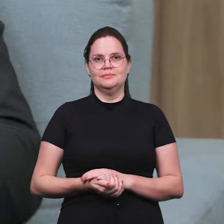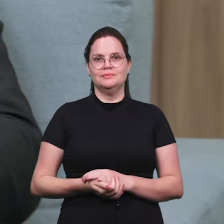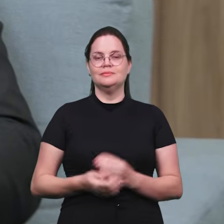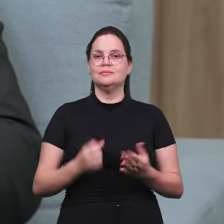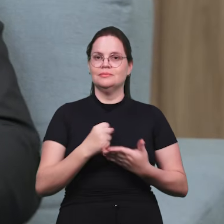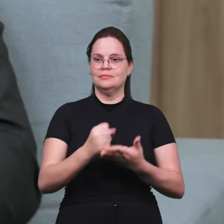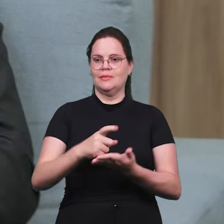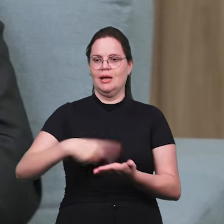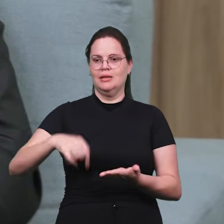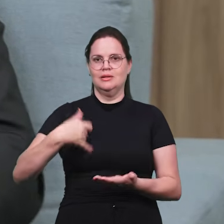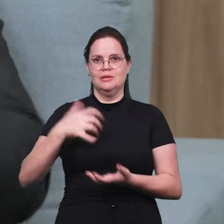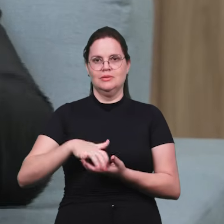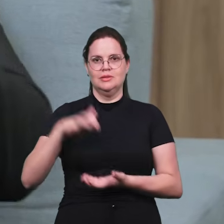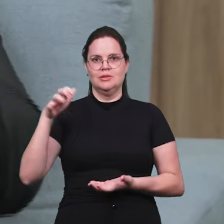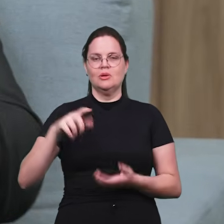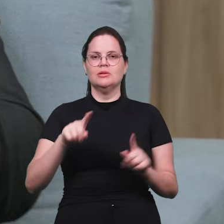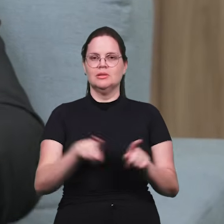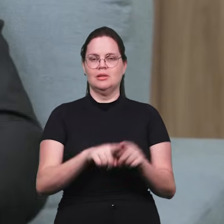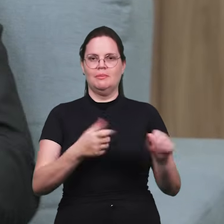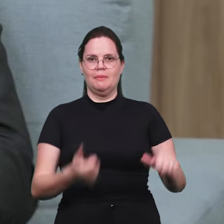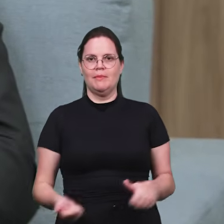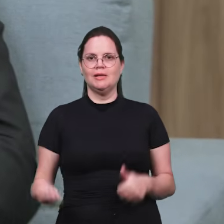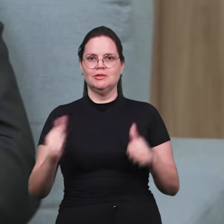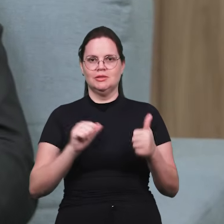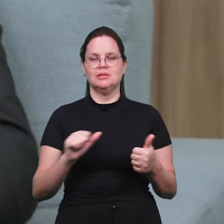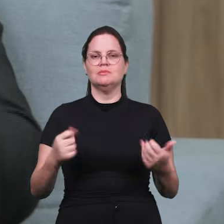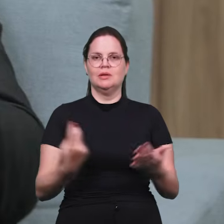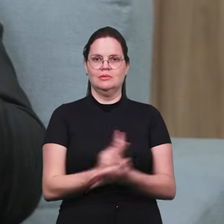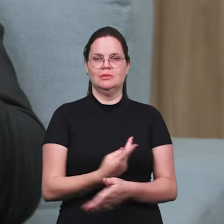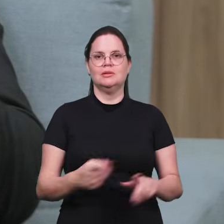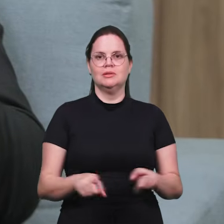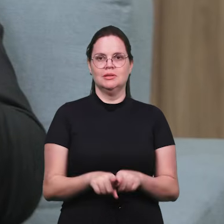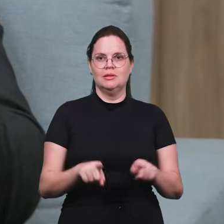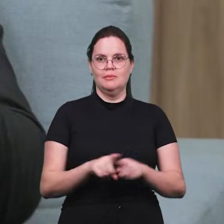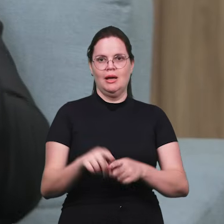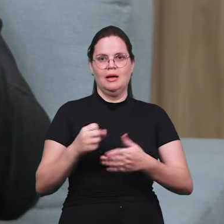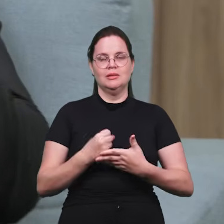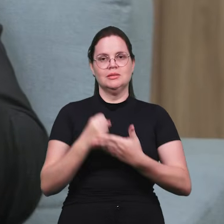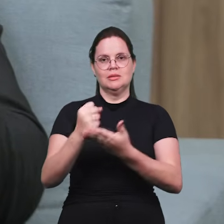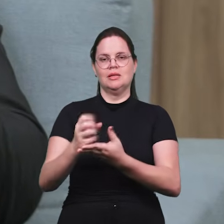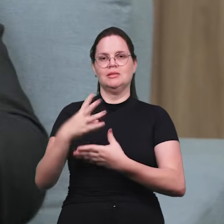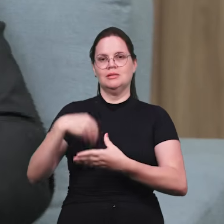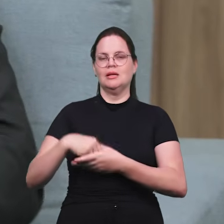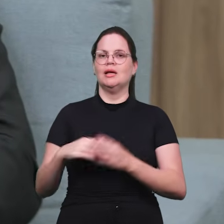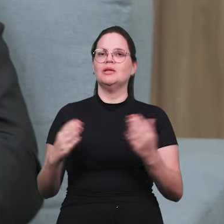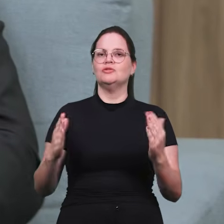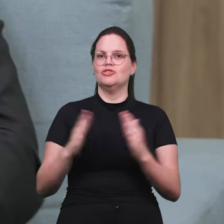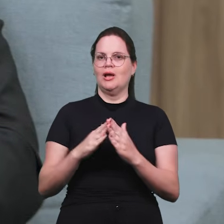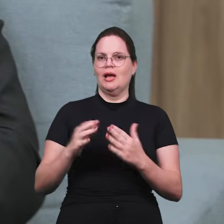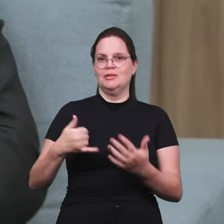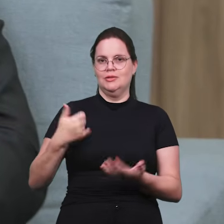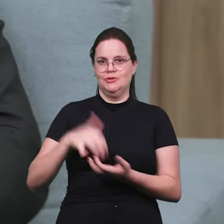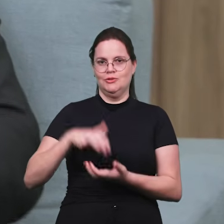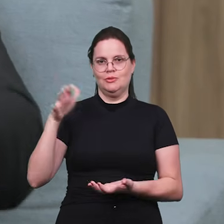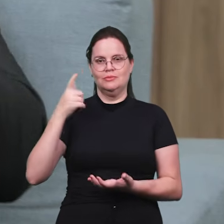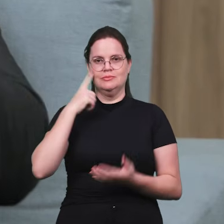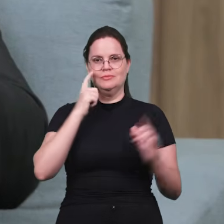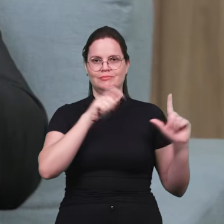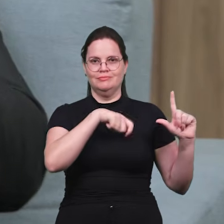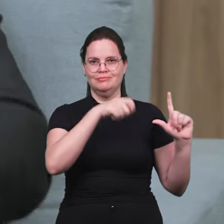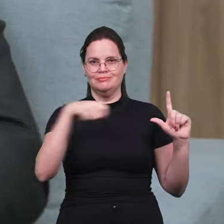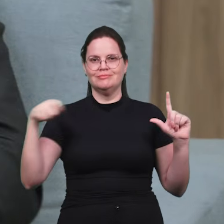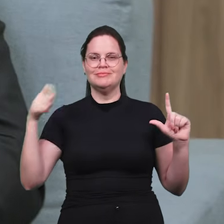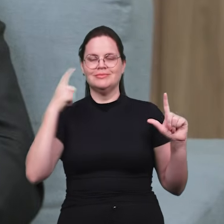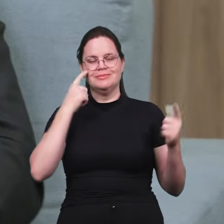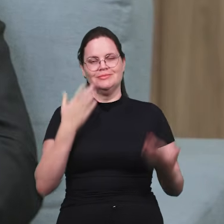aos nossos queridos idosos, aqui batismos que acontecem, assistências que são dadas em casas de repouso, e essas imagens vão ficar aqui